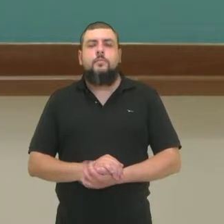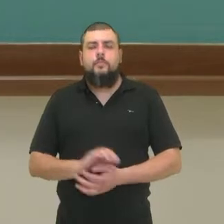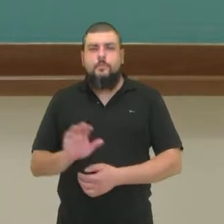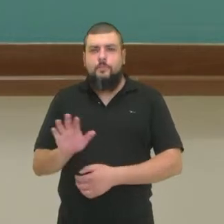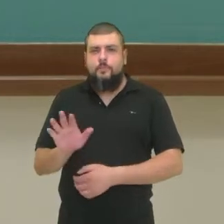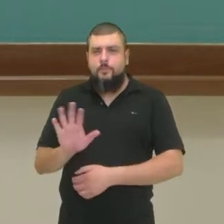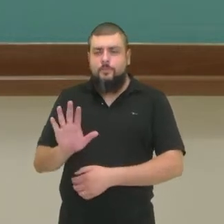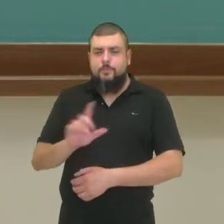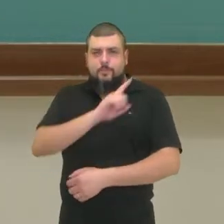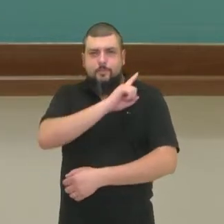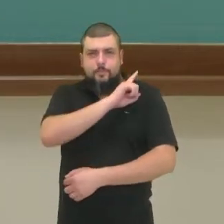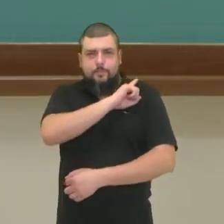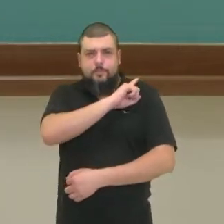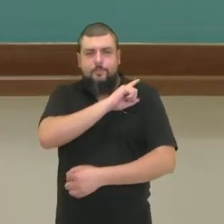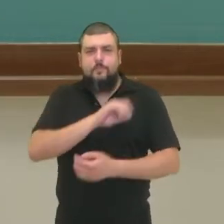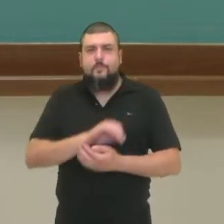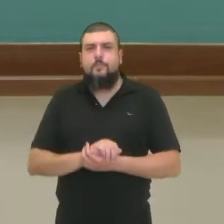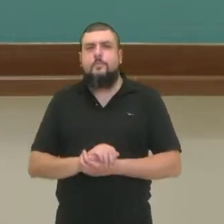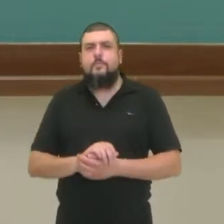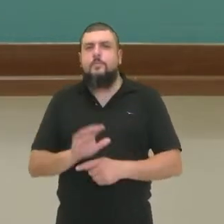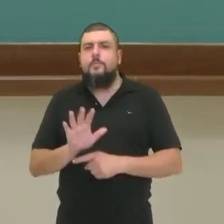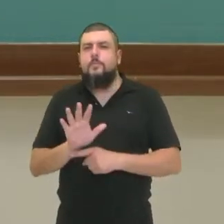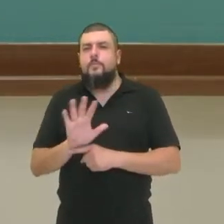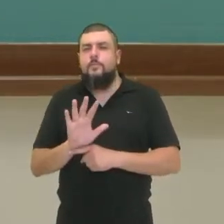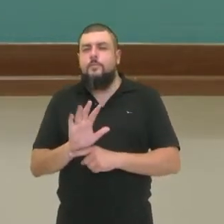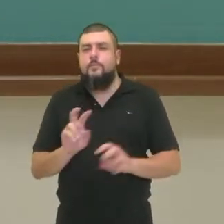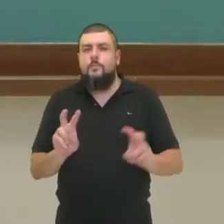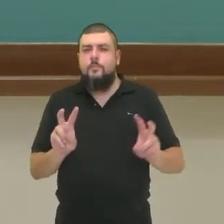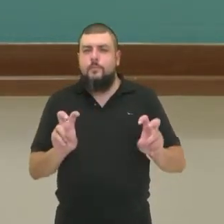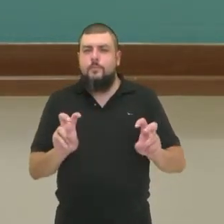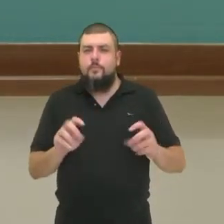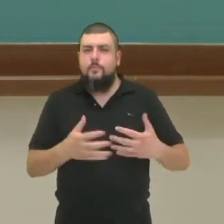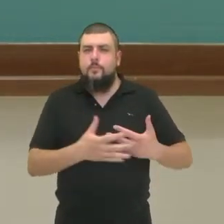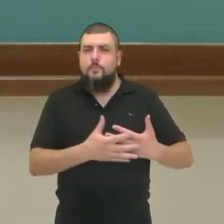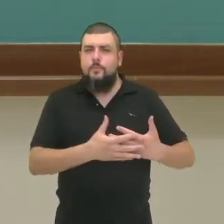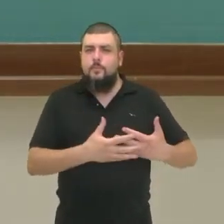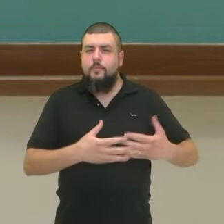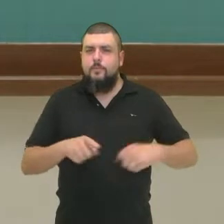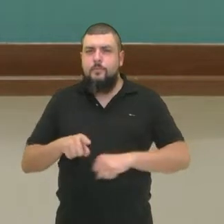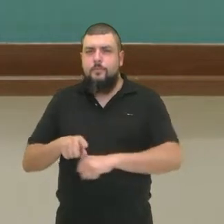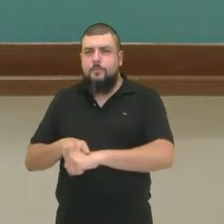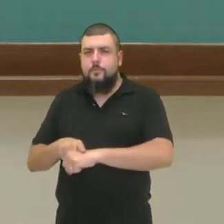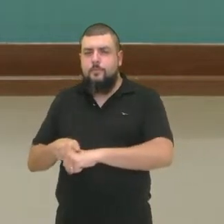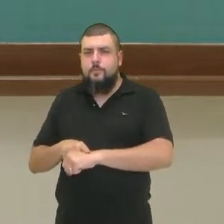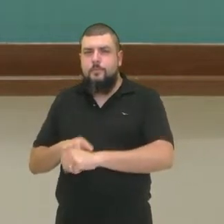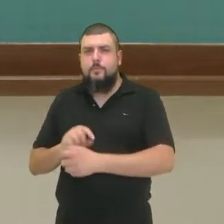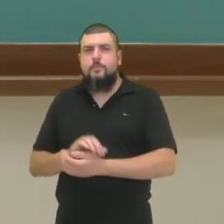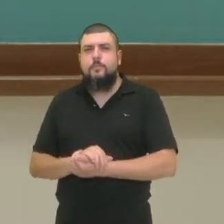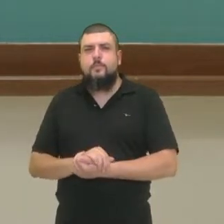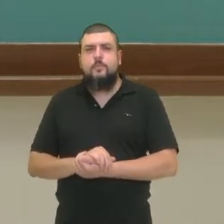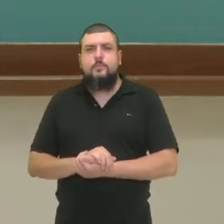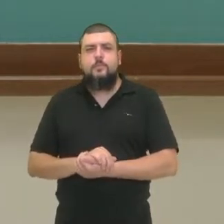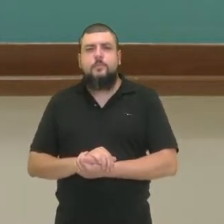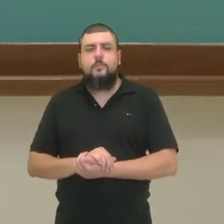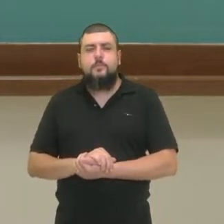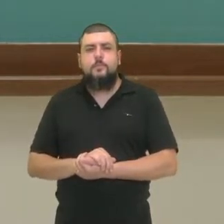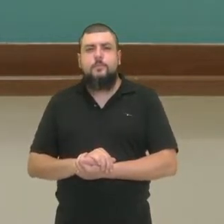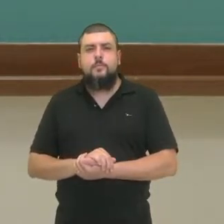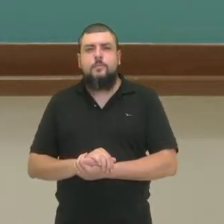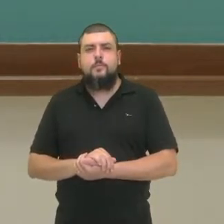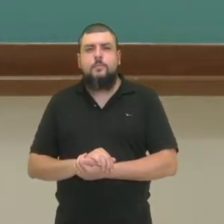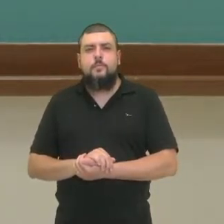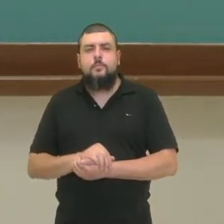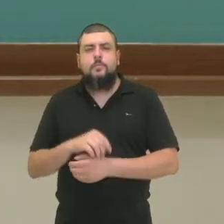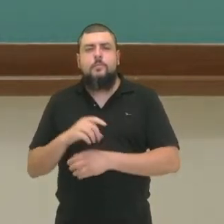Olá, estudantes da primeira série. Nesse vídeo, nós vamos falar sobre tecido epitelial. Qual é a origem do tecido